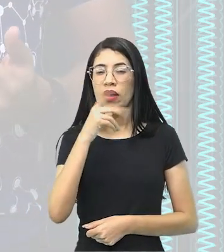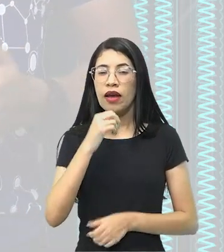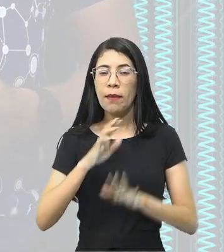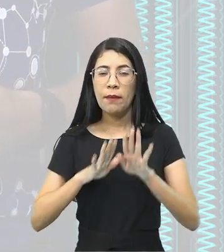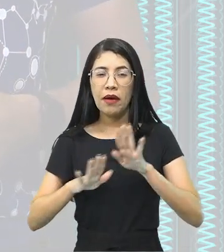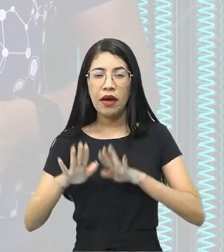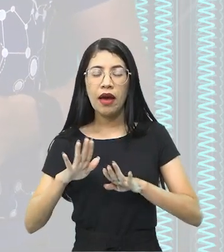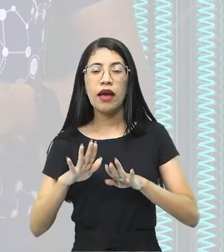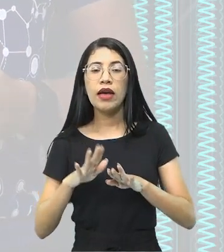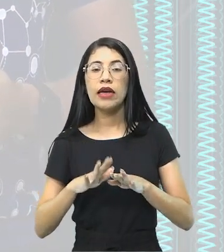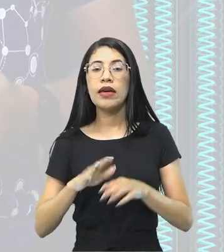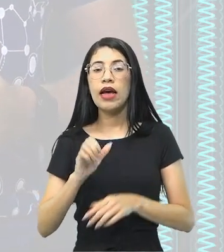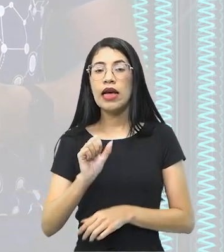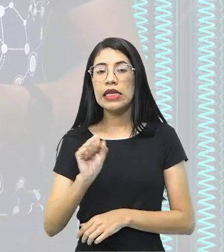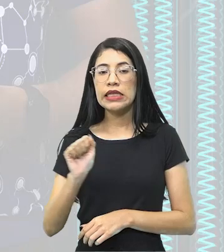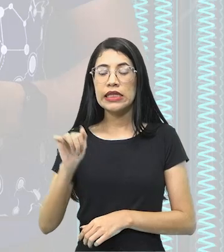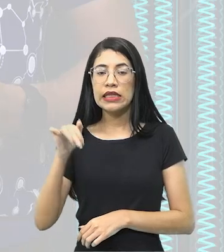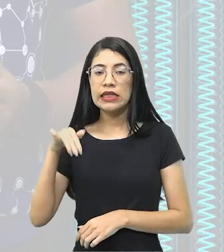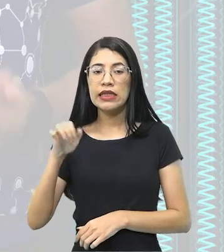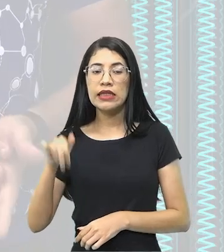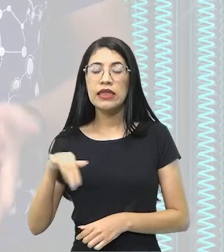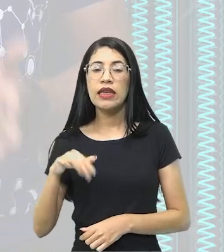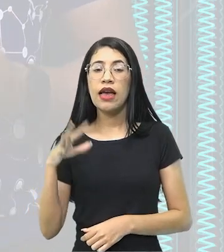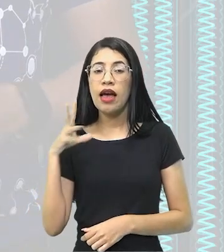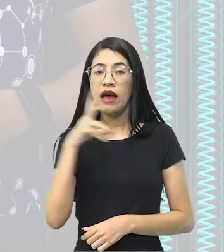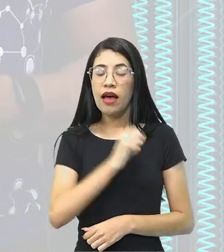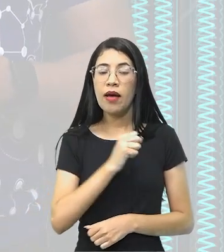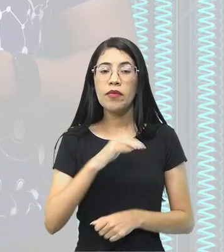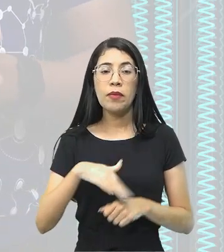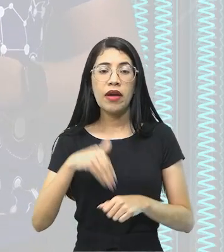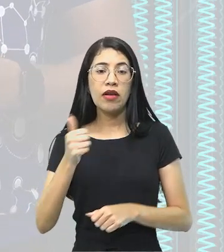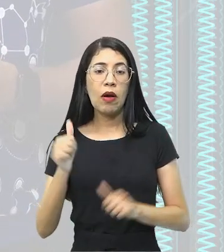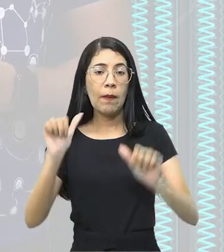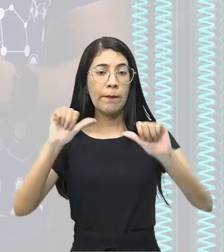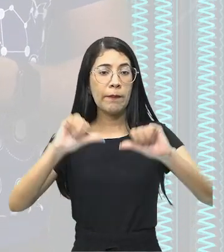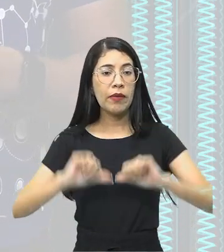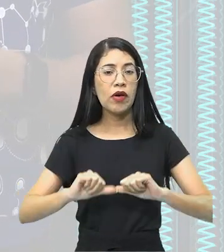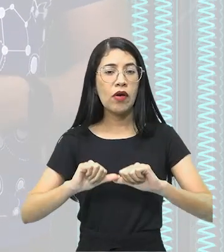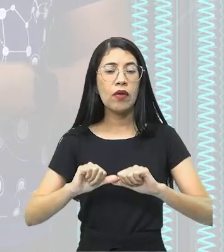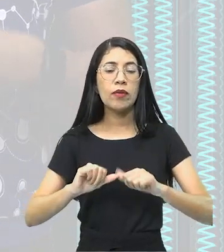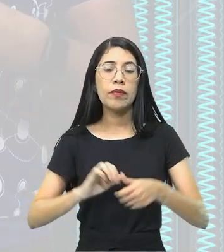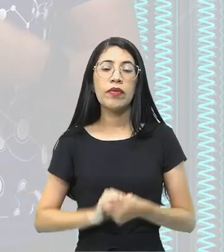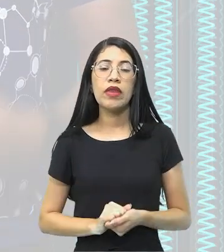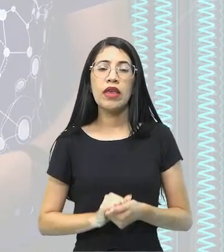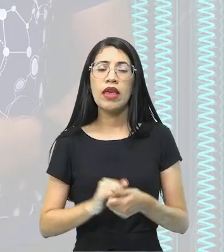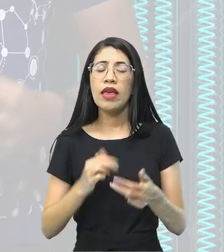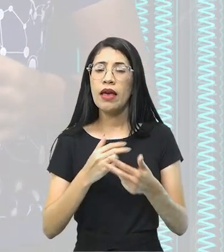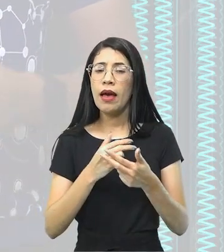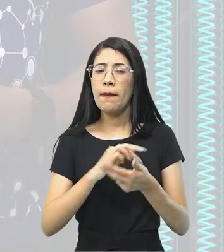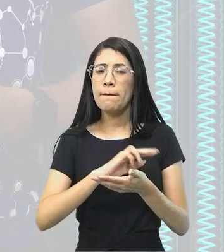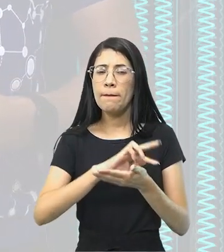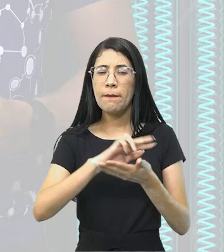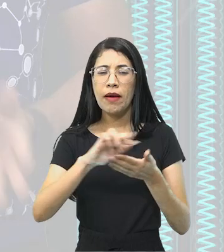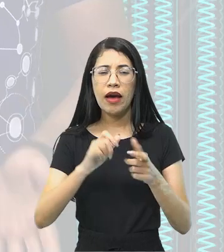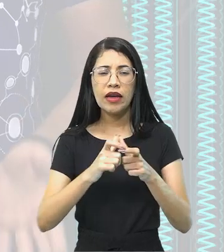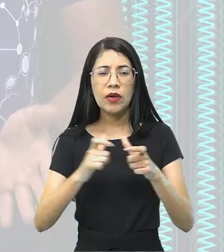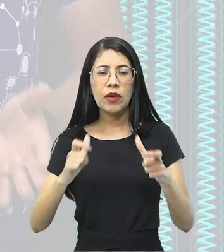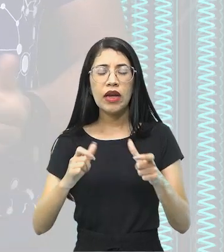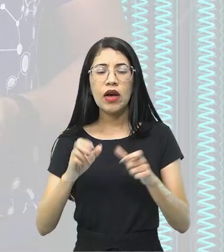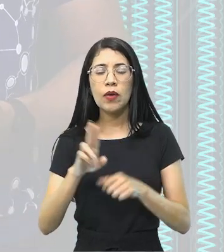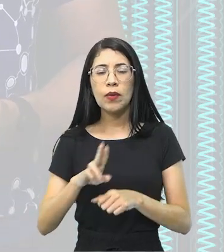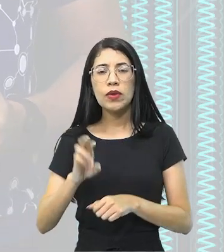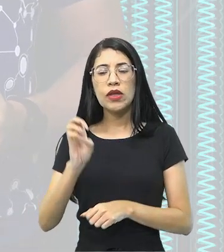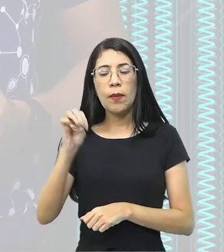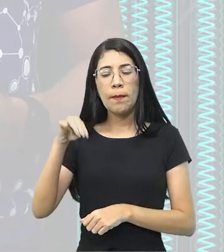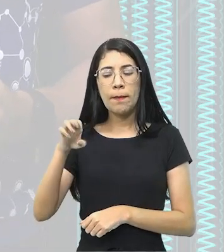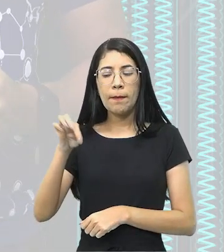devagar, assim, depressa, melhor, pior, e quase todos os terminados em mente, né? Quando